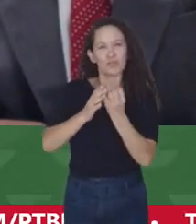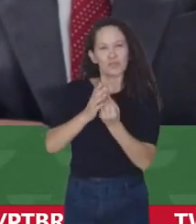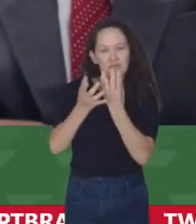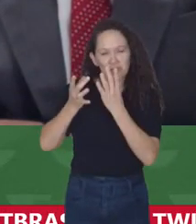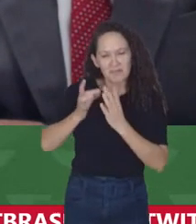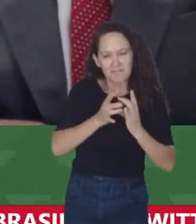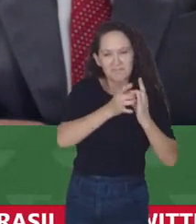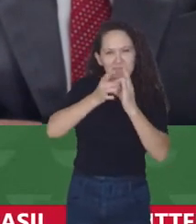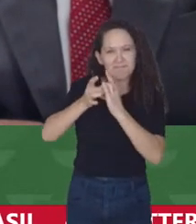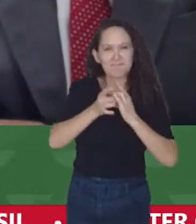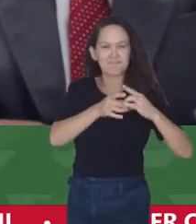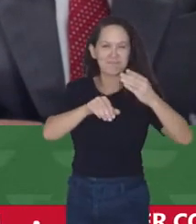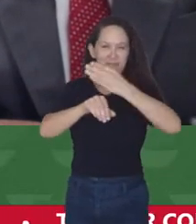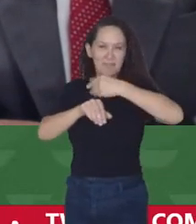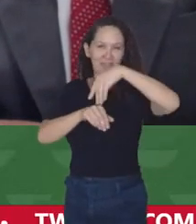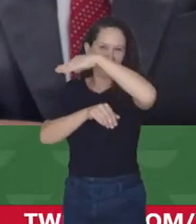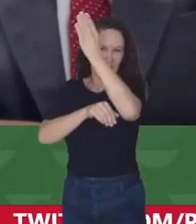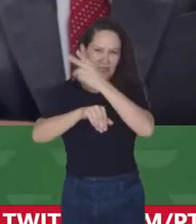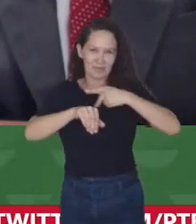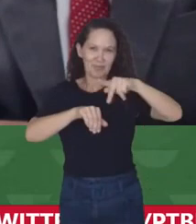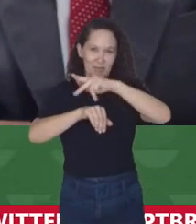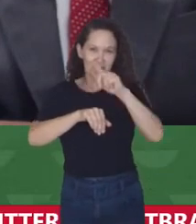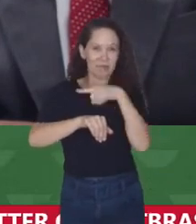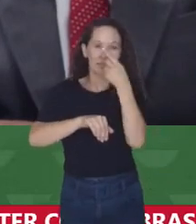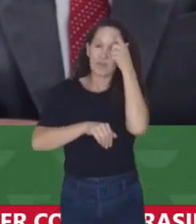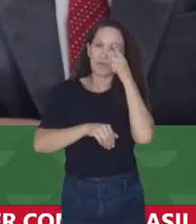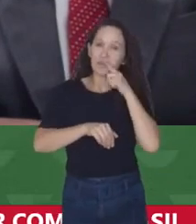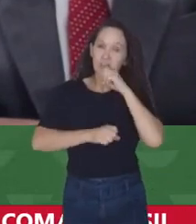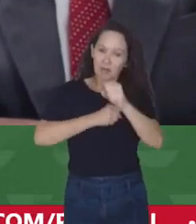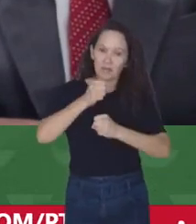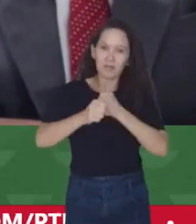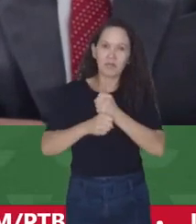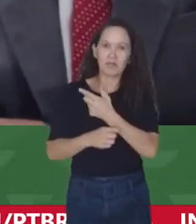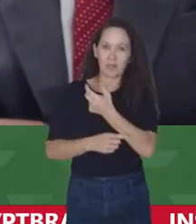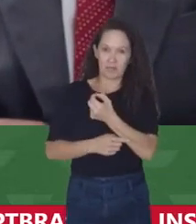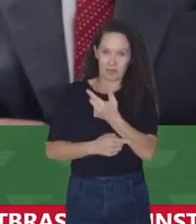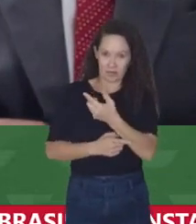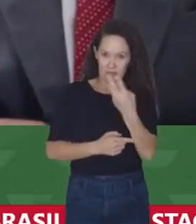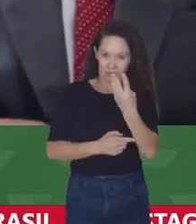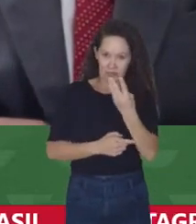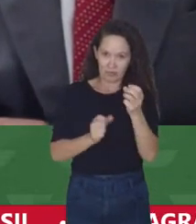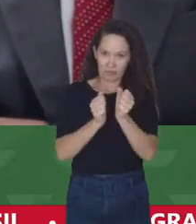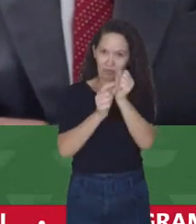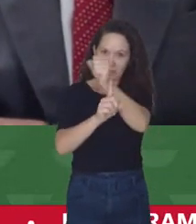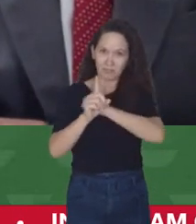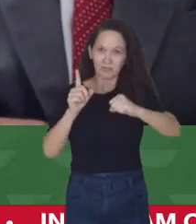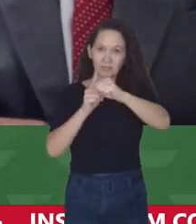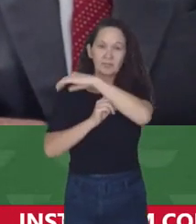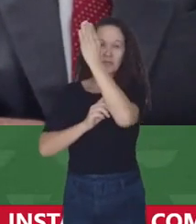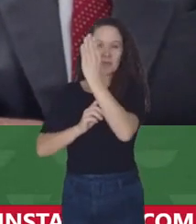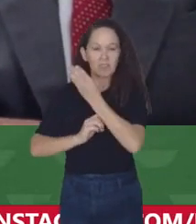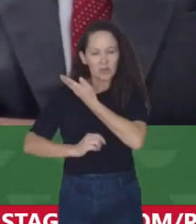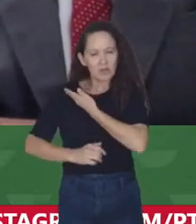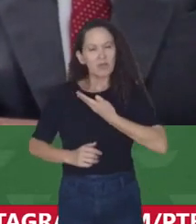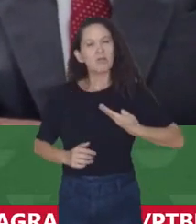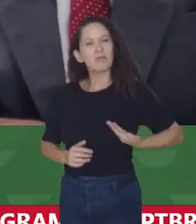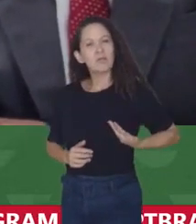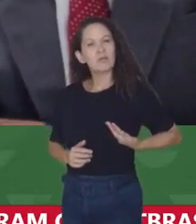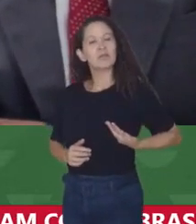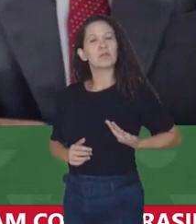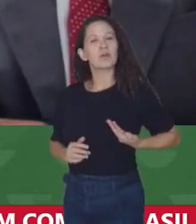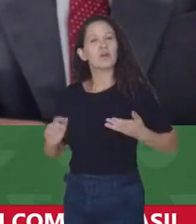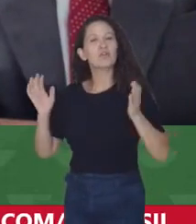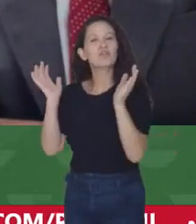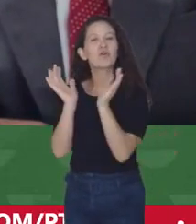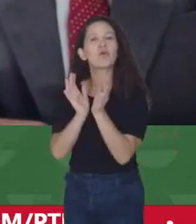Brasil. E a partir de 2023, junto com a sociedade brasileira, dar governabilidade a um conjunto